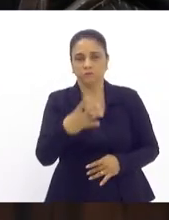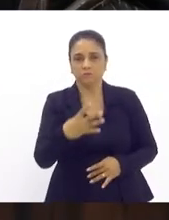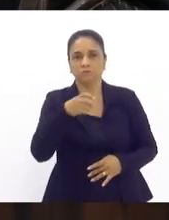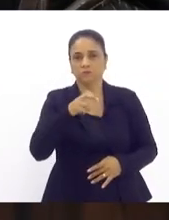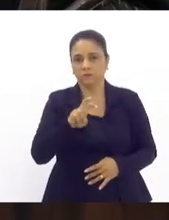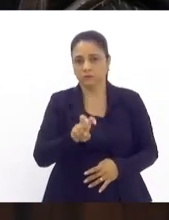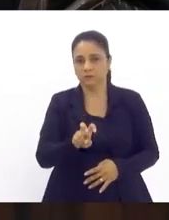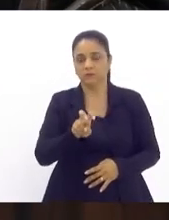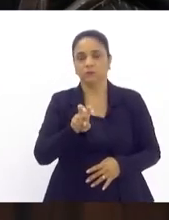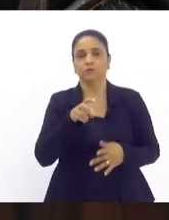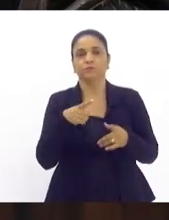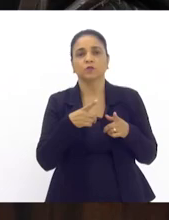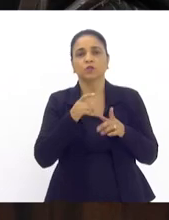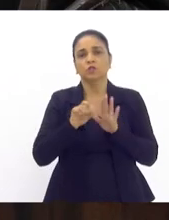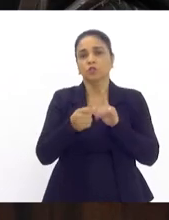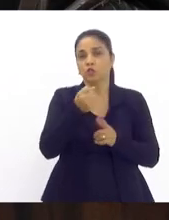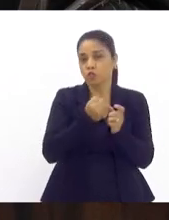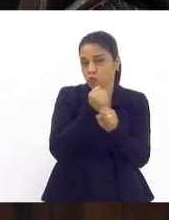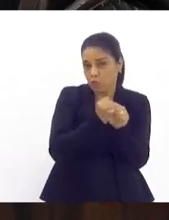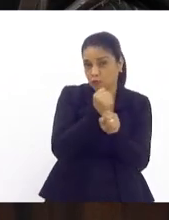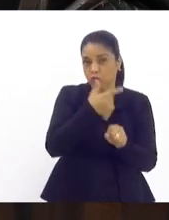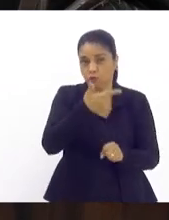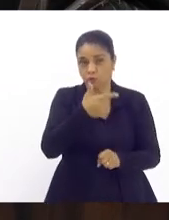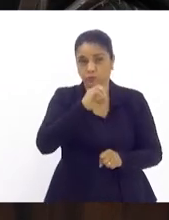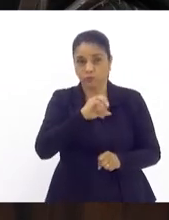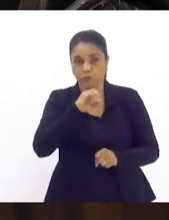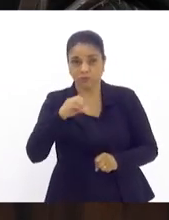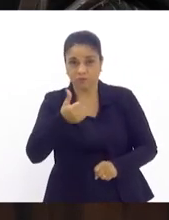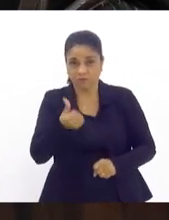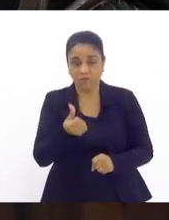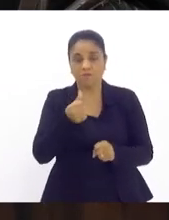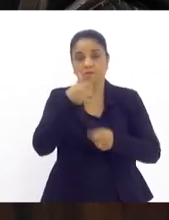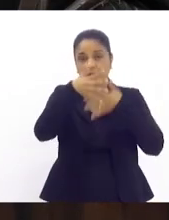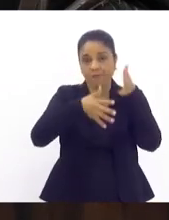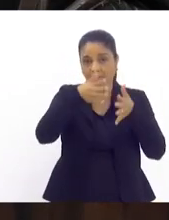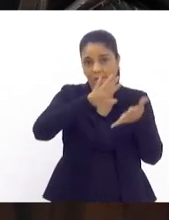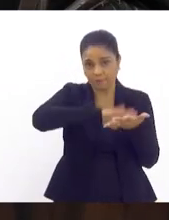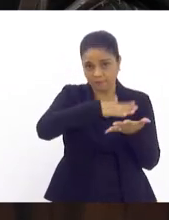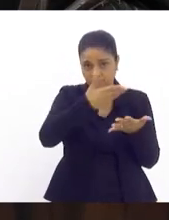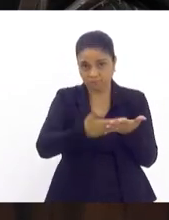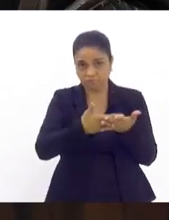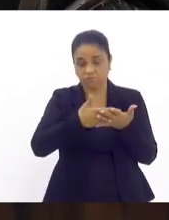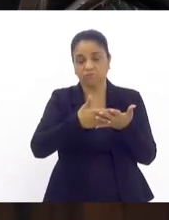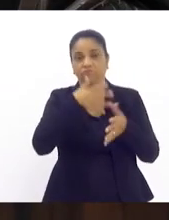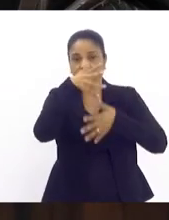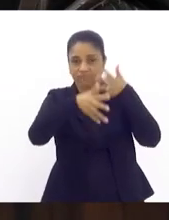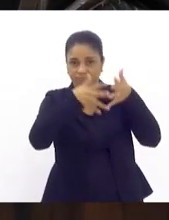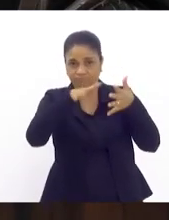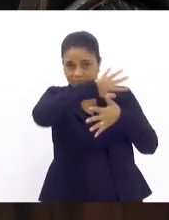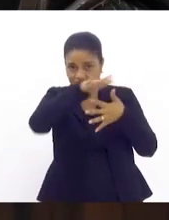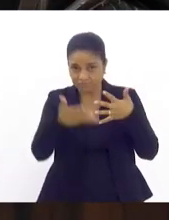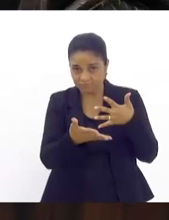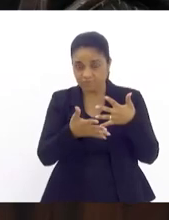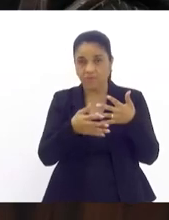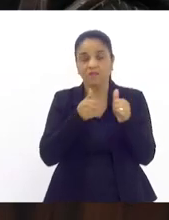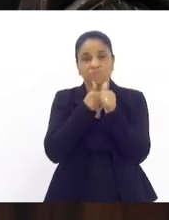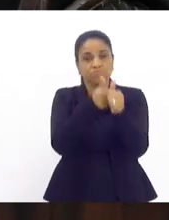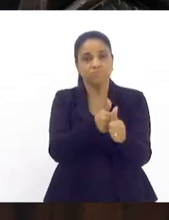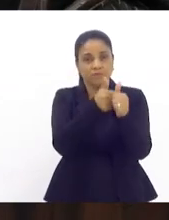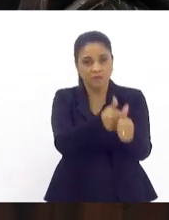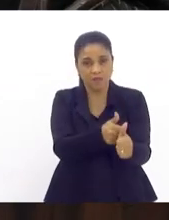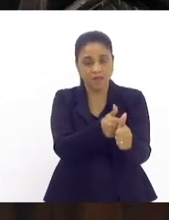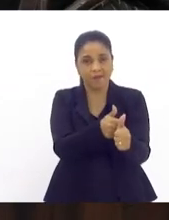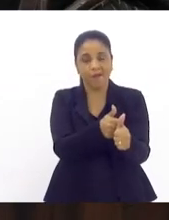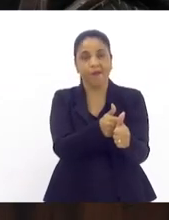2006, para dispor sobre o direito à presença de intérpretes de língua brasileira, de sinais, libras, para acompanhar consultas